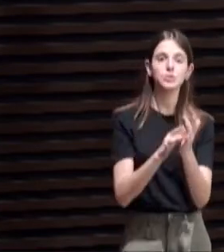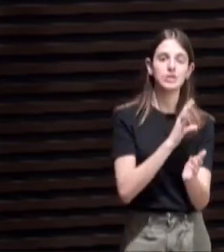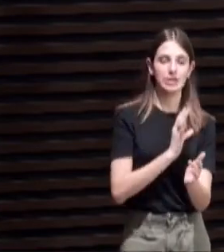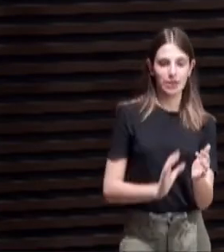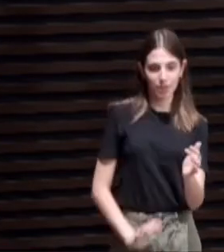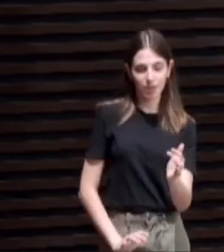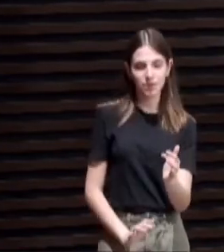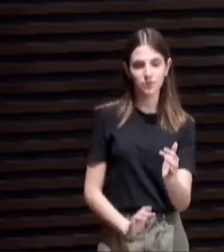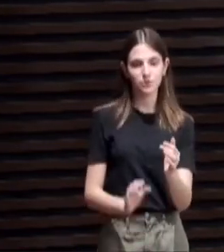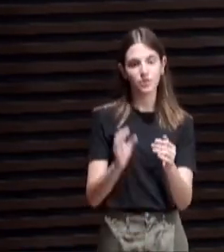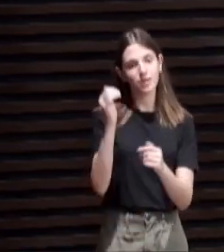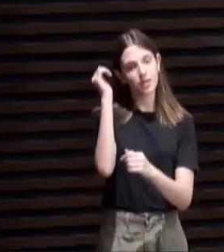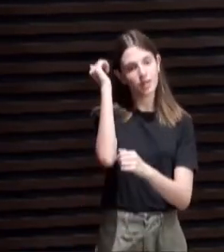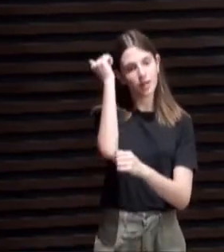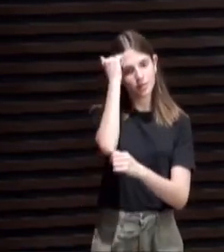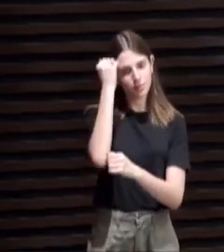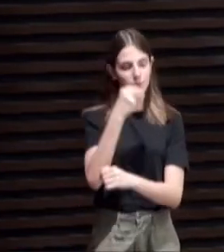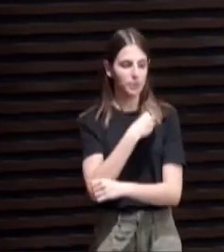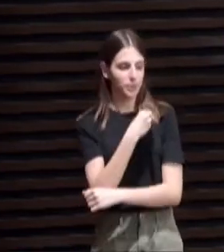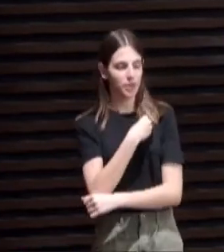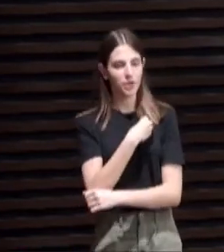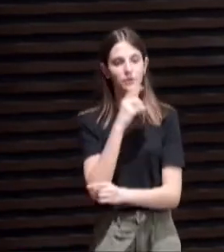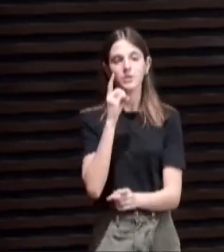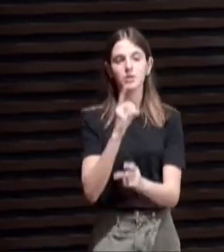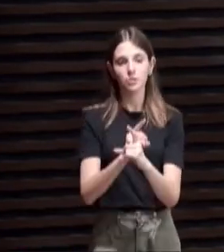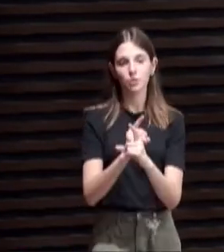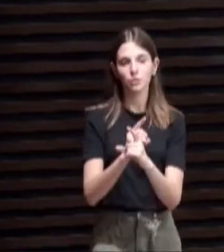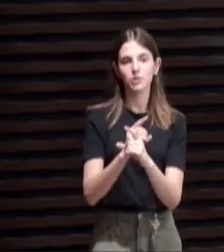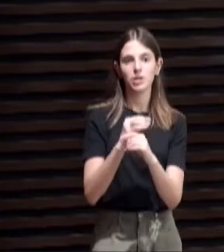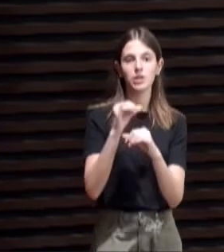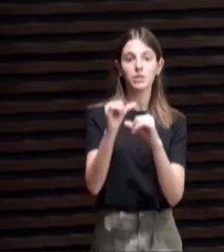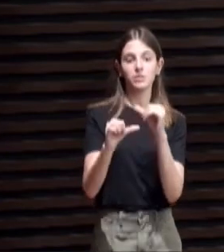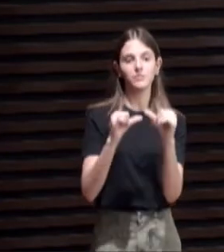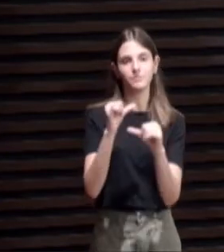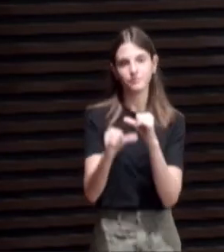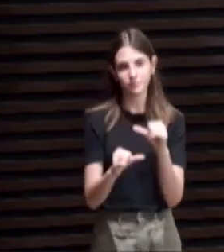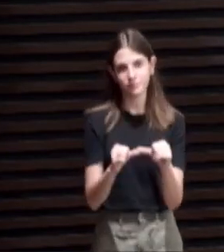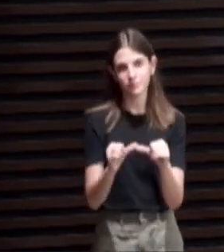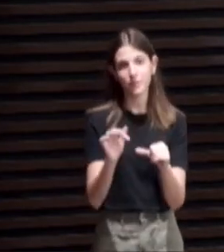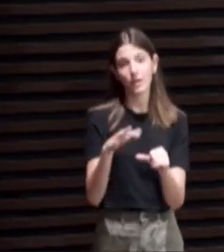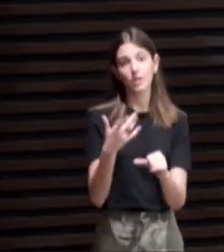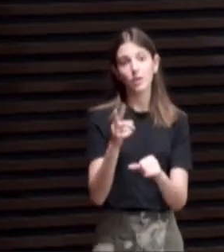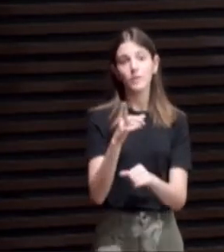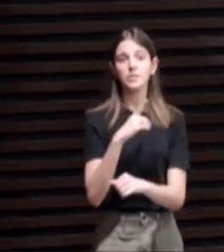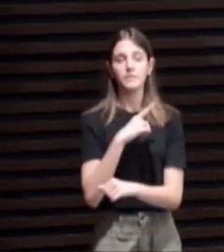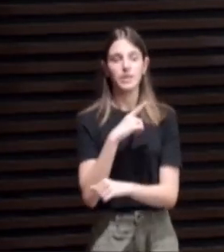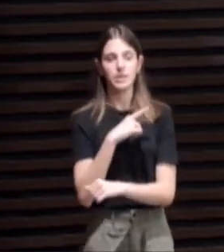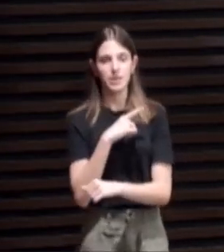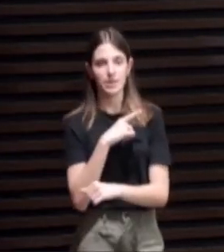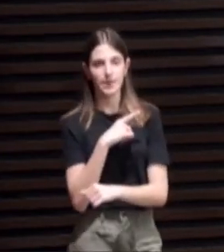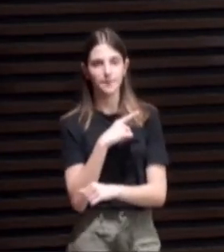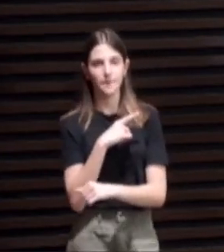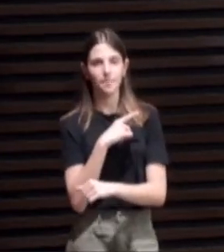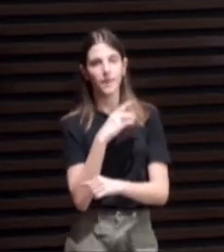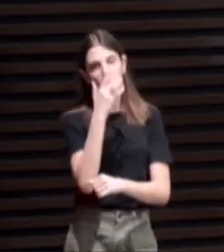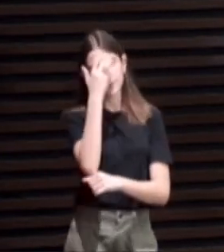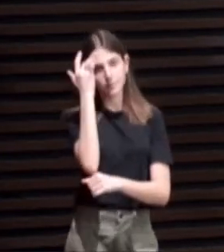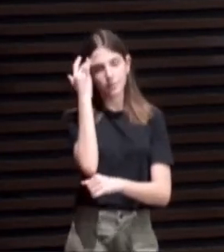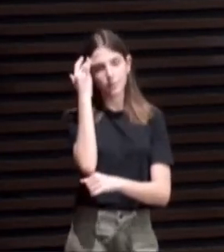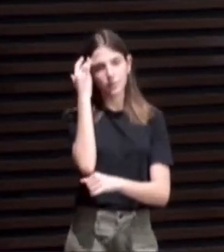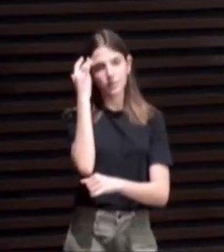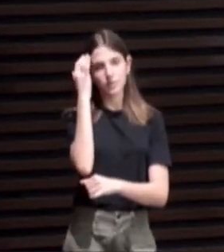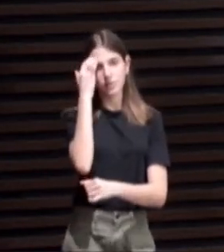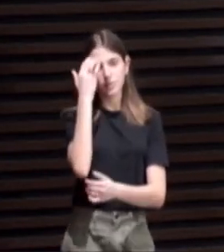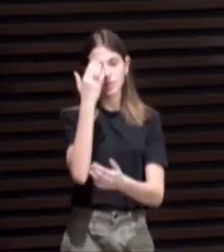pecados, você encontra os sinais da conversão. Então, você vai ter, como a própria pessoa disse aí, aqueles que vão acreditar que eles